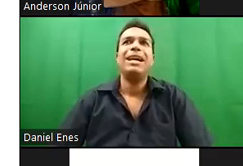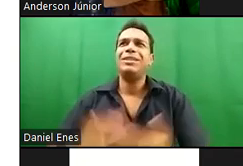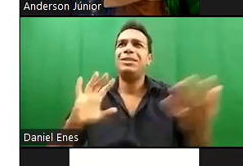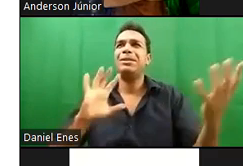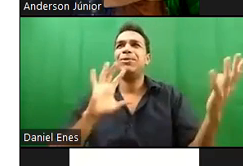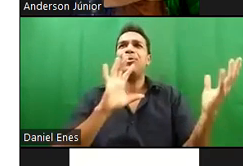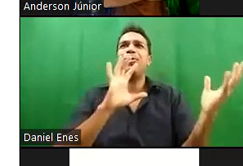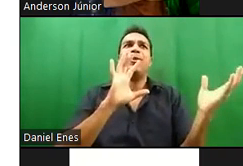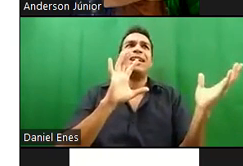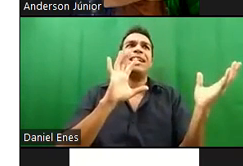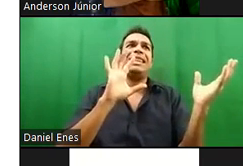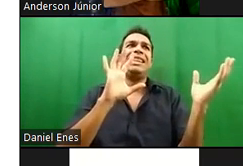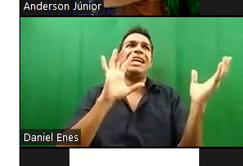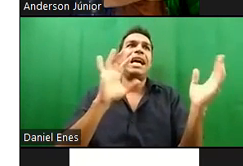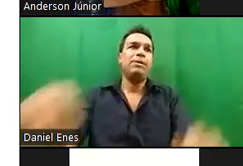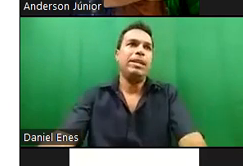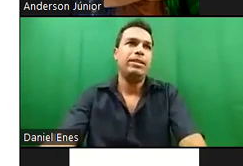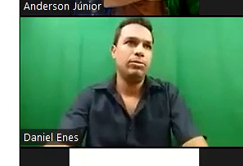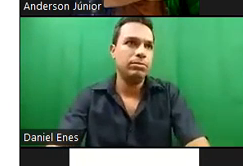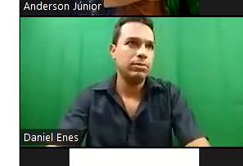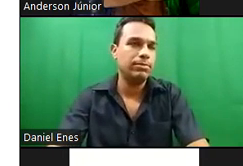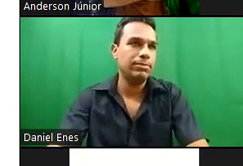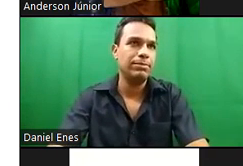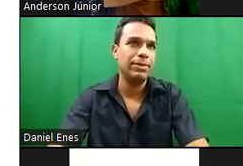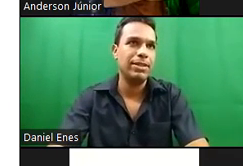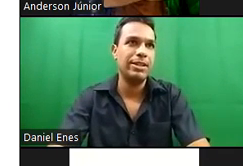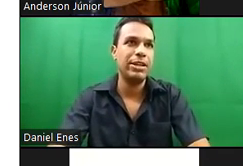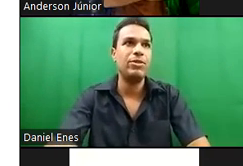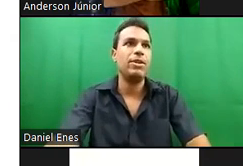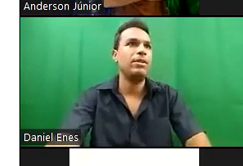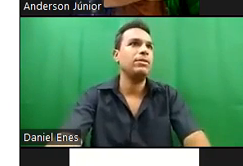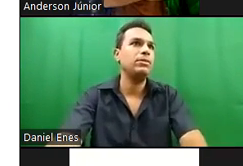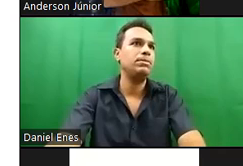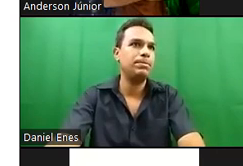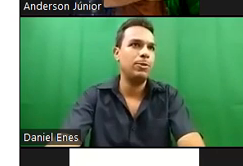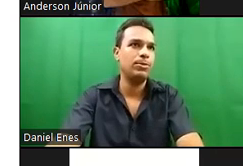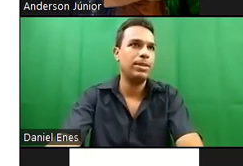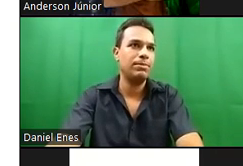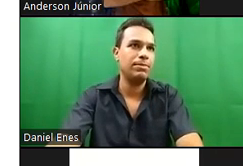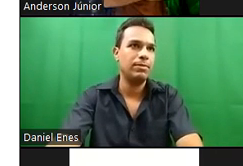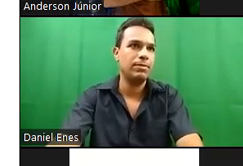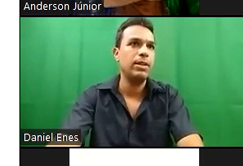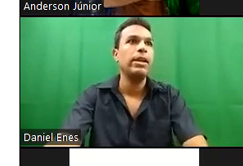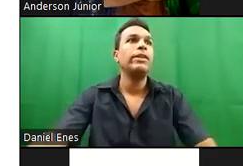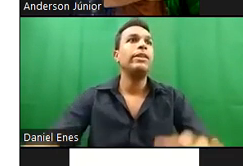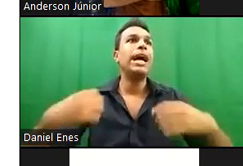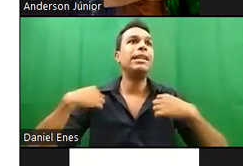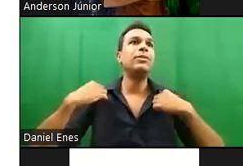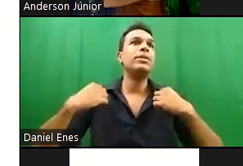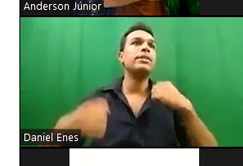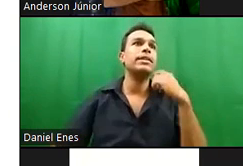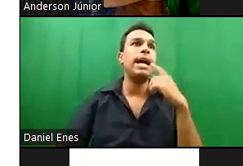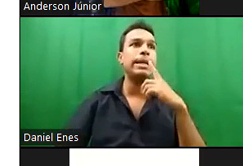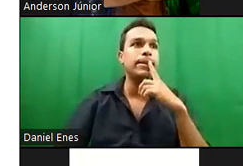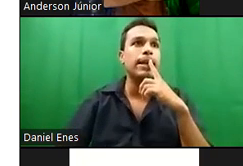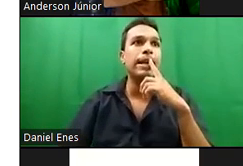A gente coloca lá... Ah, perdão. Isso aqui já é do advérbio. Volta. Na língua